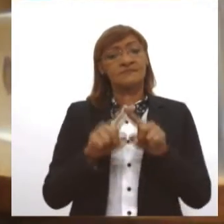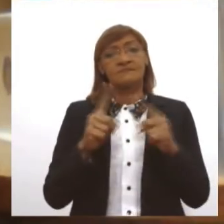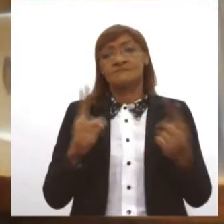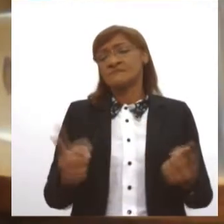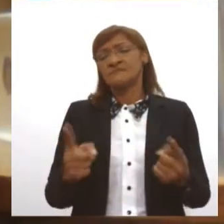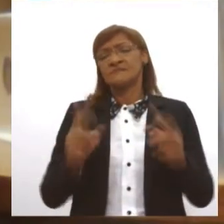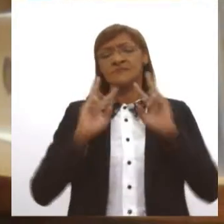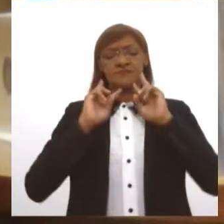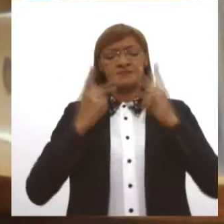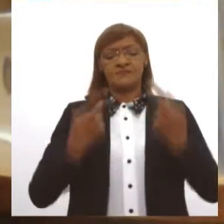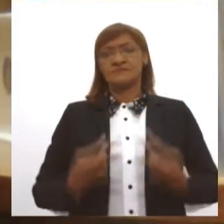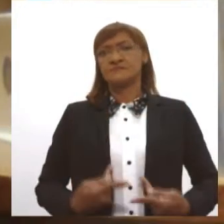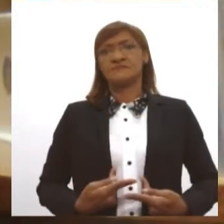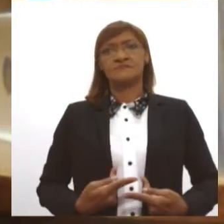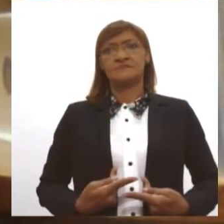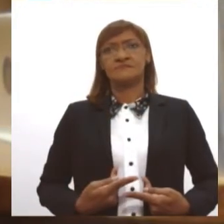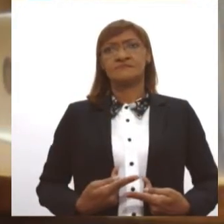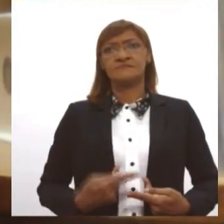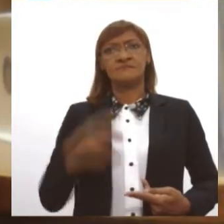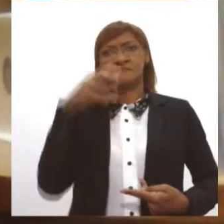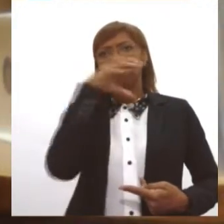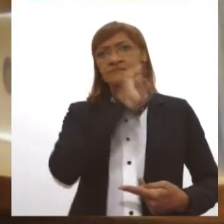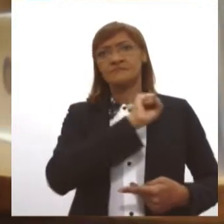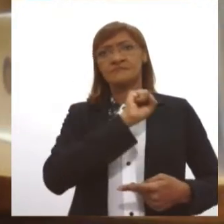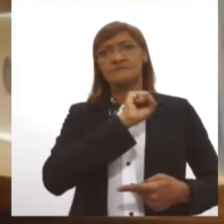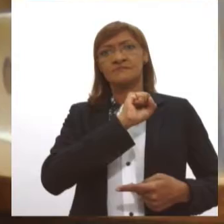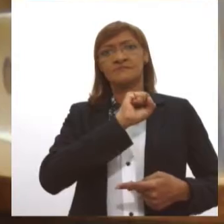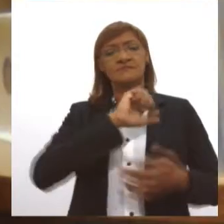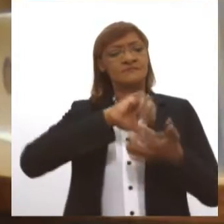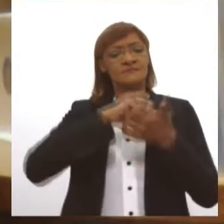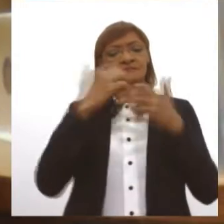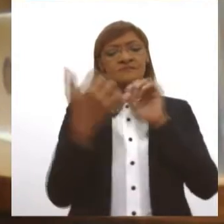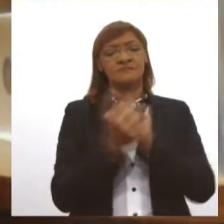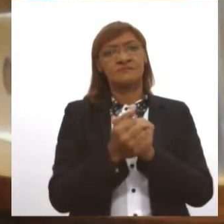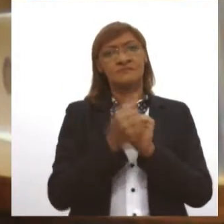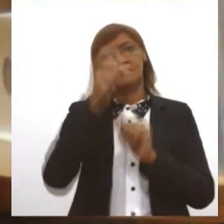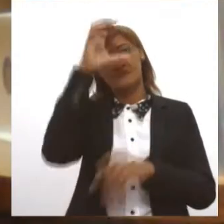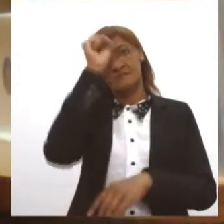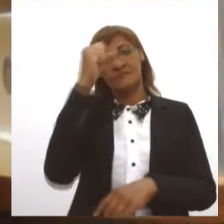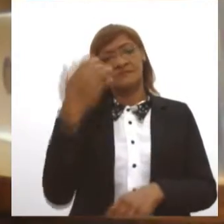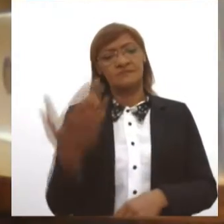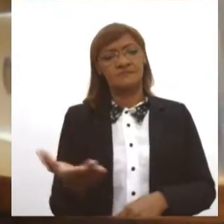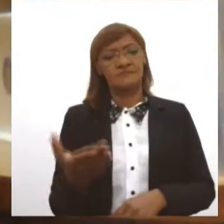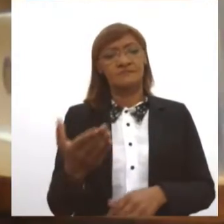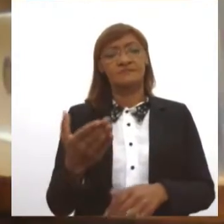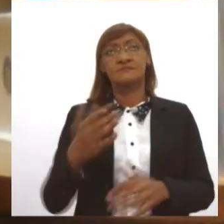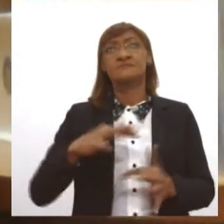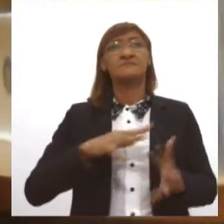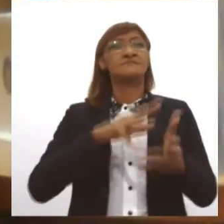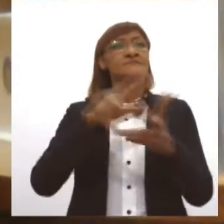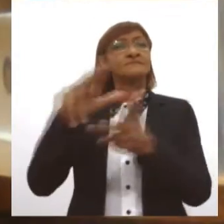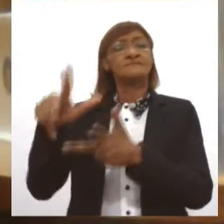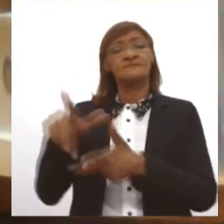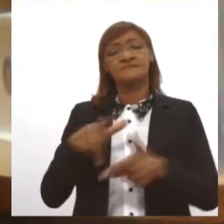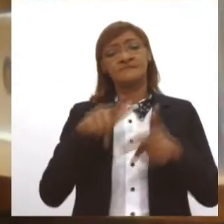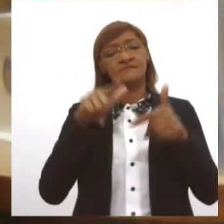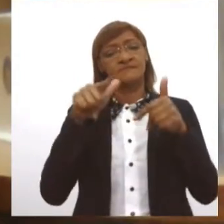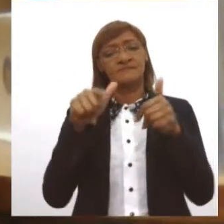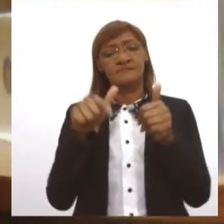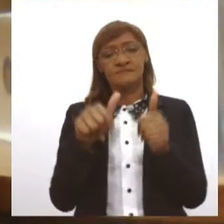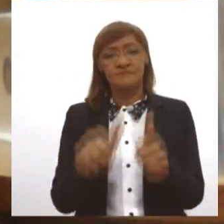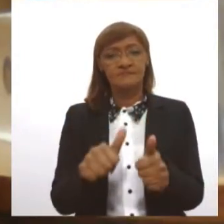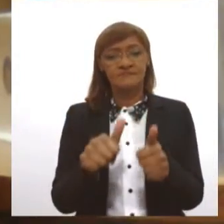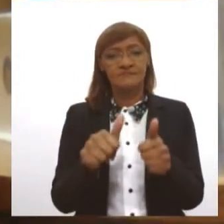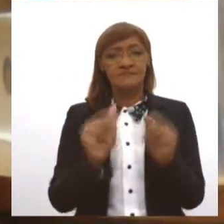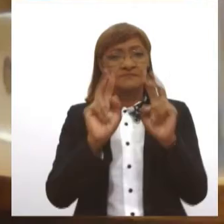é muito adaptativo, né? E a gente tem conseguido, né, mundialmente falando, esse novo olhar, e